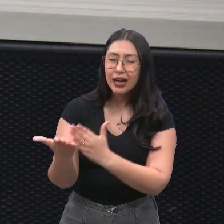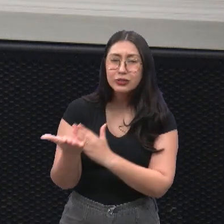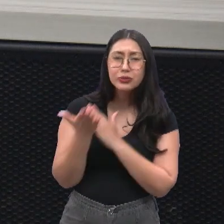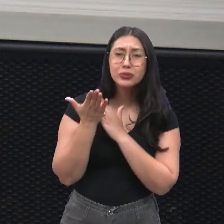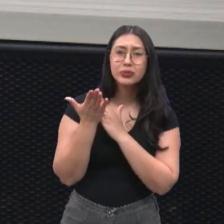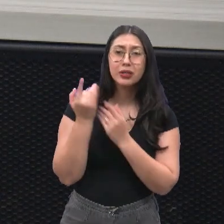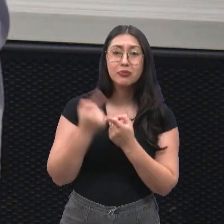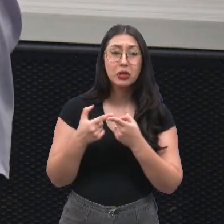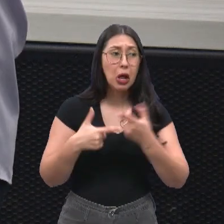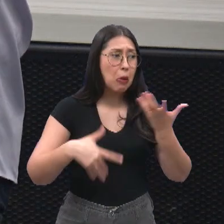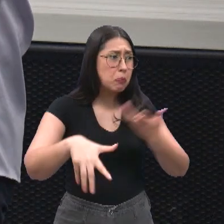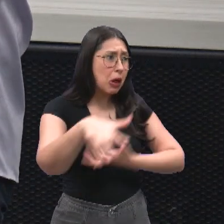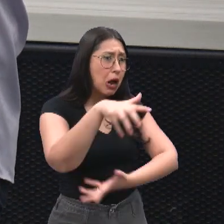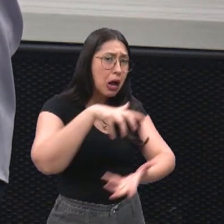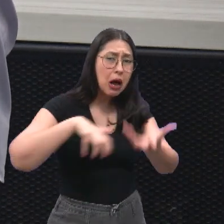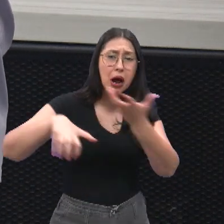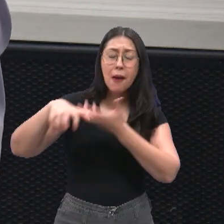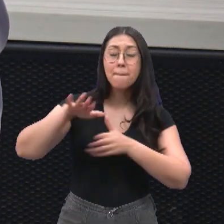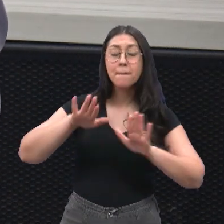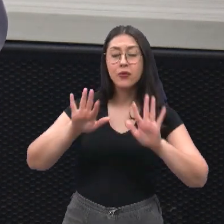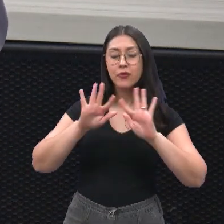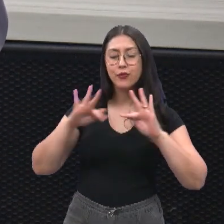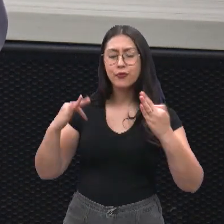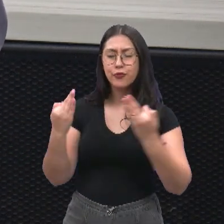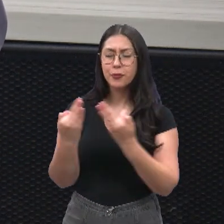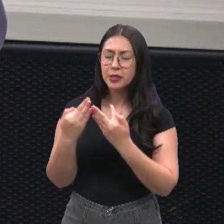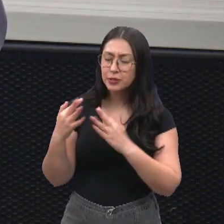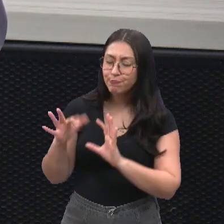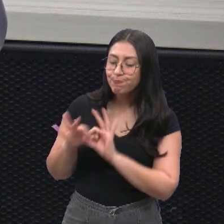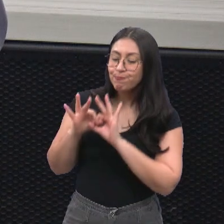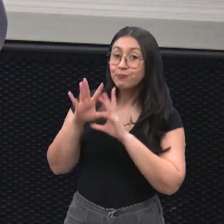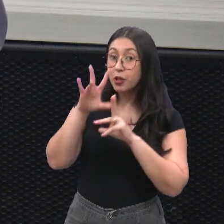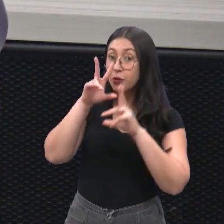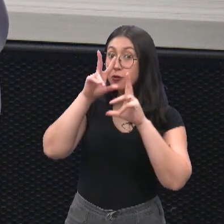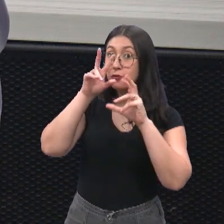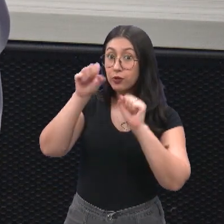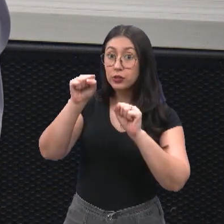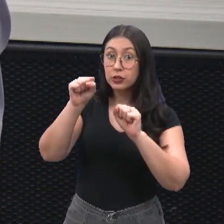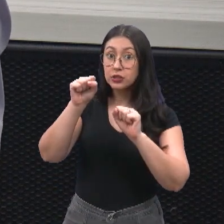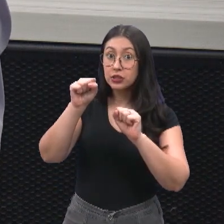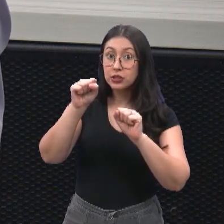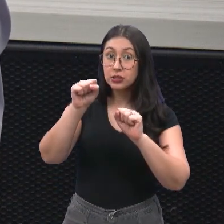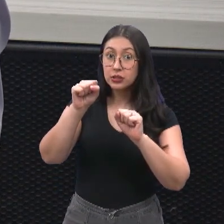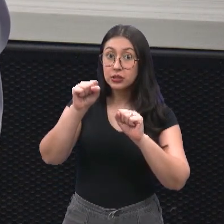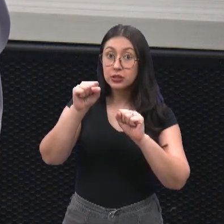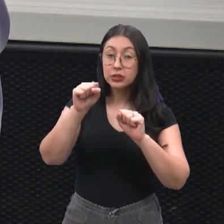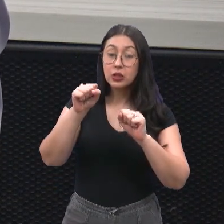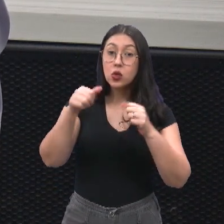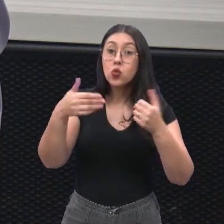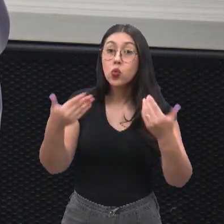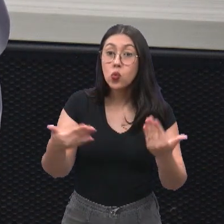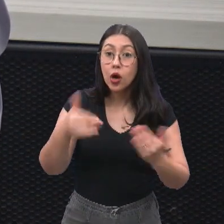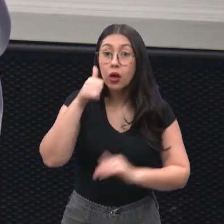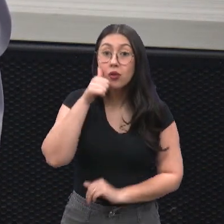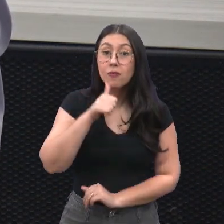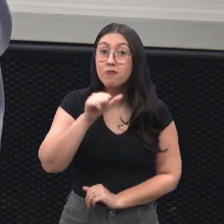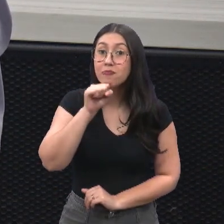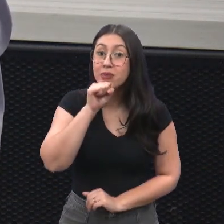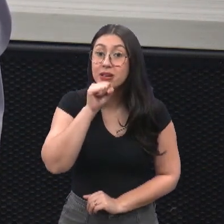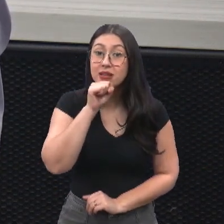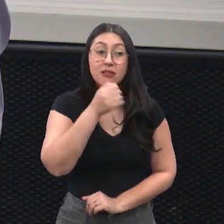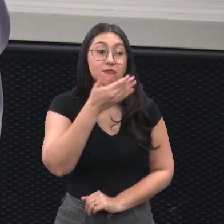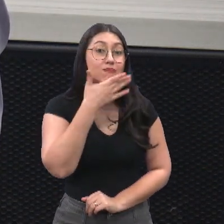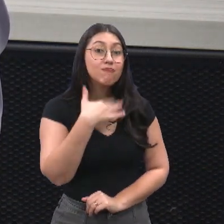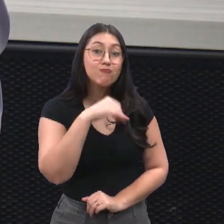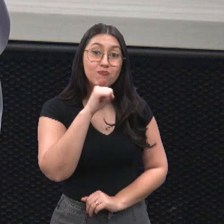família que nós nos unimos, que nós nos fortalecemos. E quando a mãe e o pai que perdem